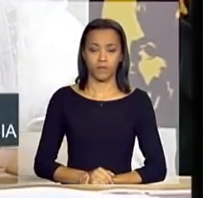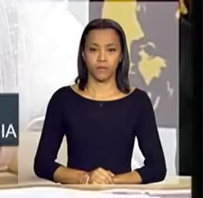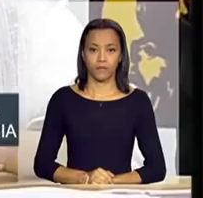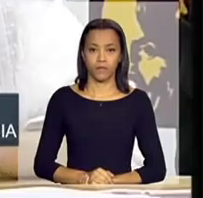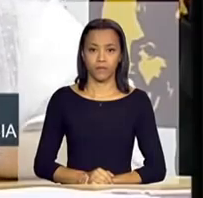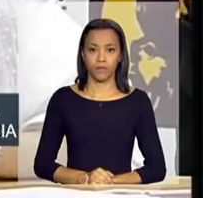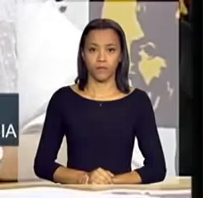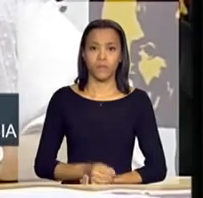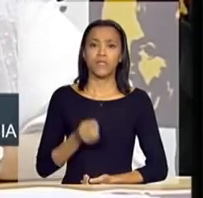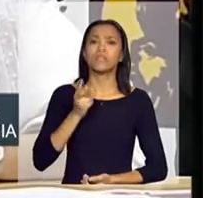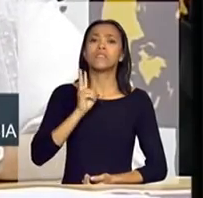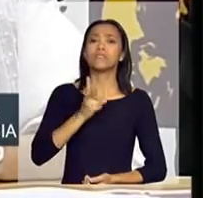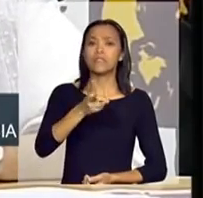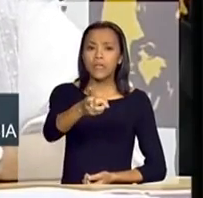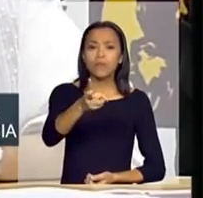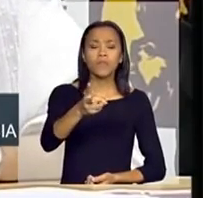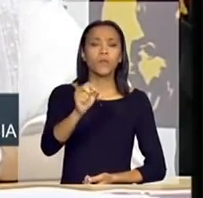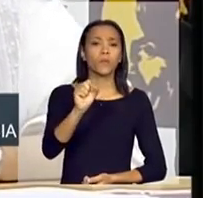a compreensão